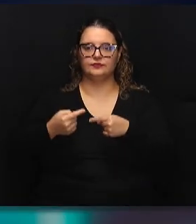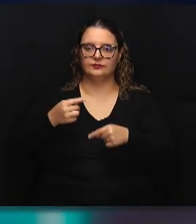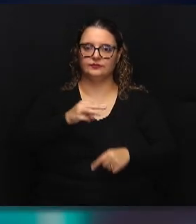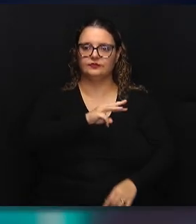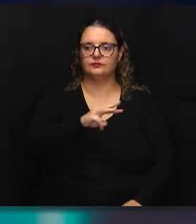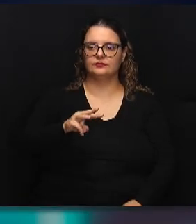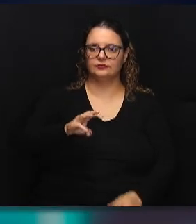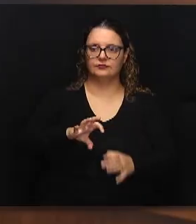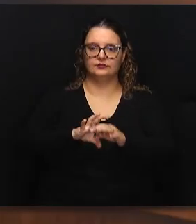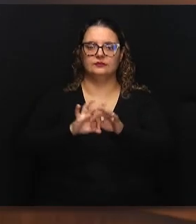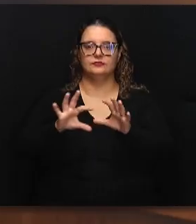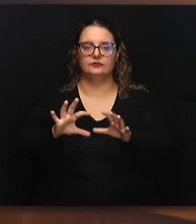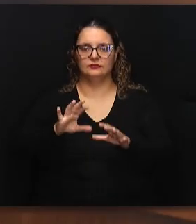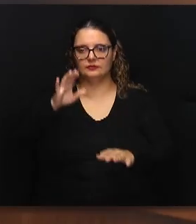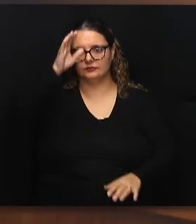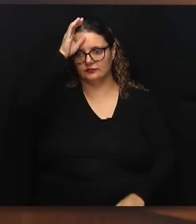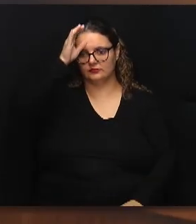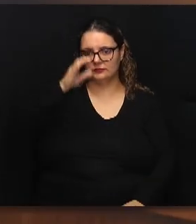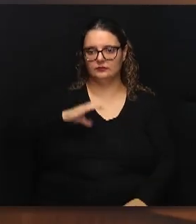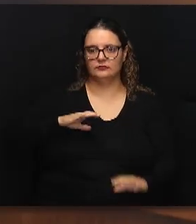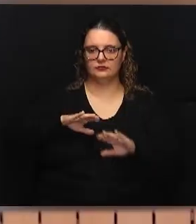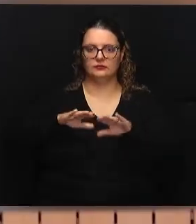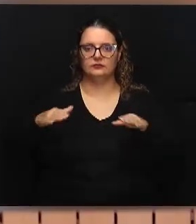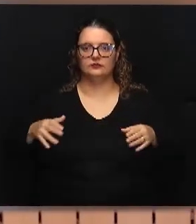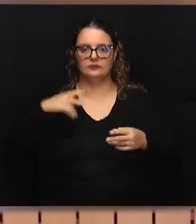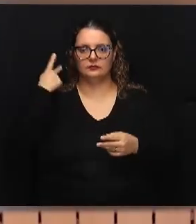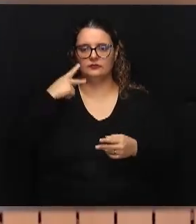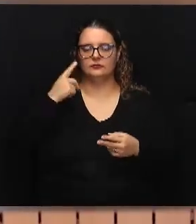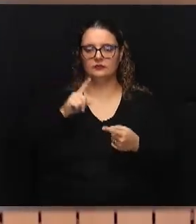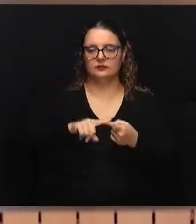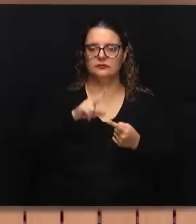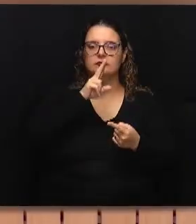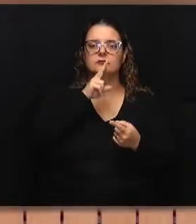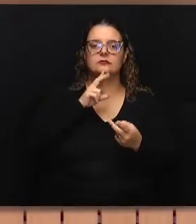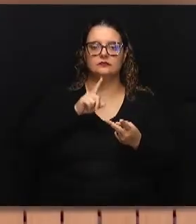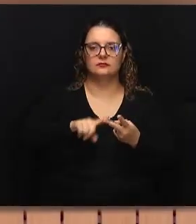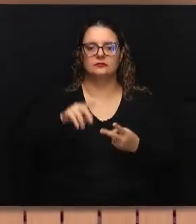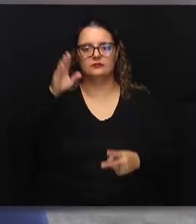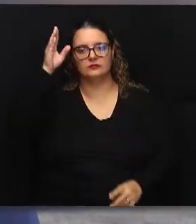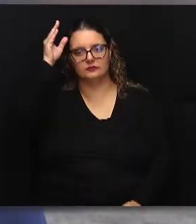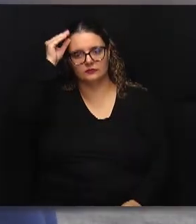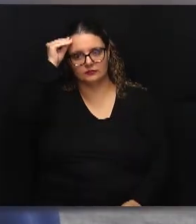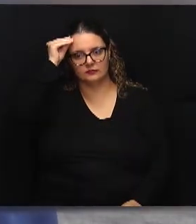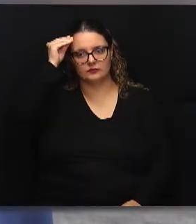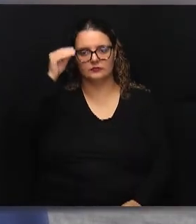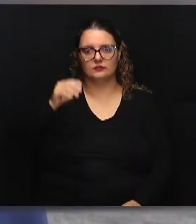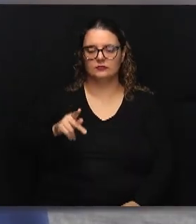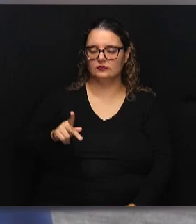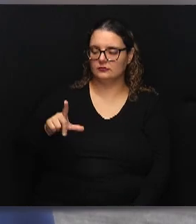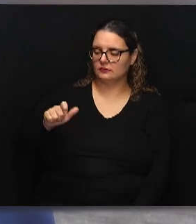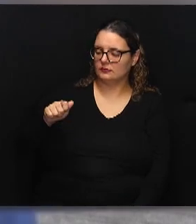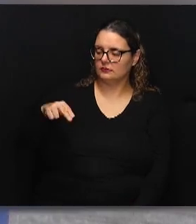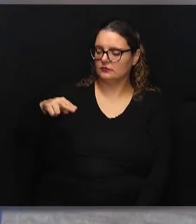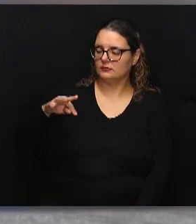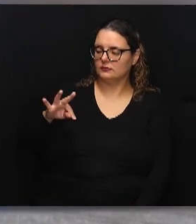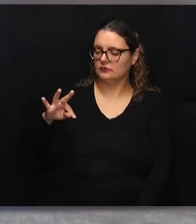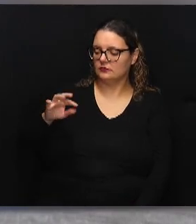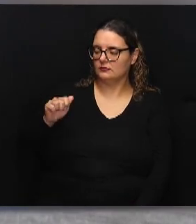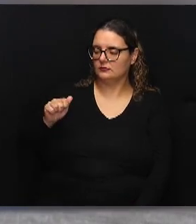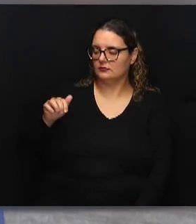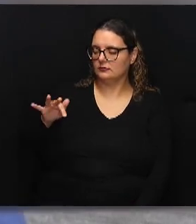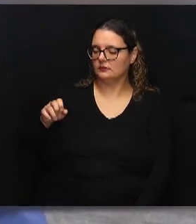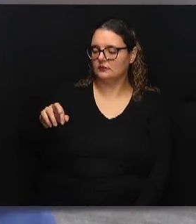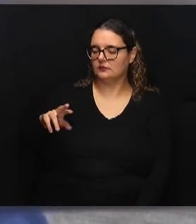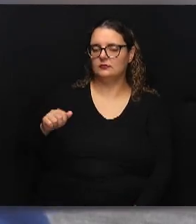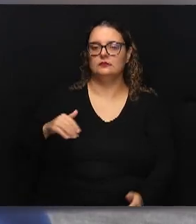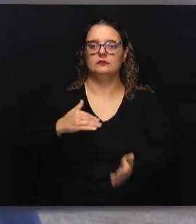dos campineiros. Também compuseram a mesa os vereadores Nelson Ostri e Benê Lima. A plataforma criada agora pela Secretaria de Cultura é